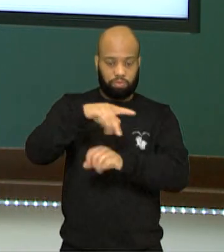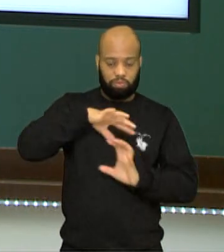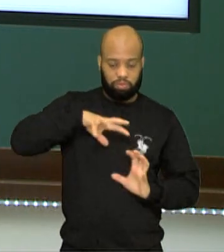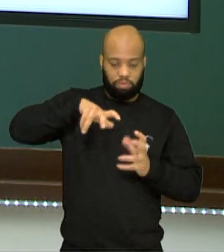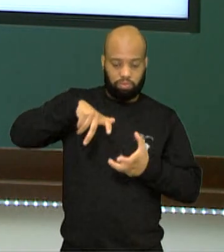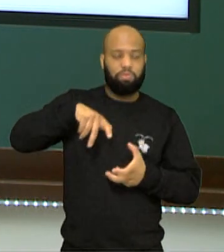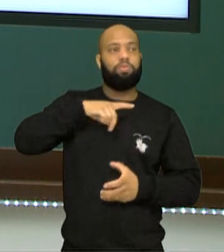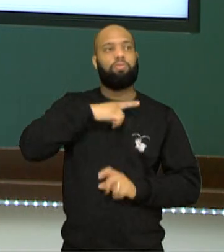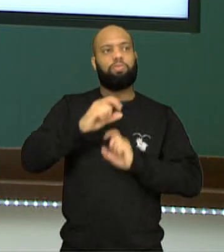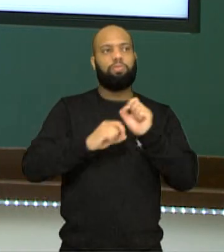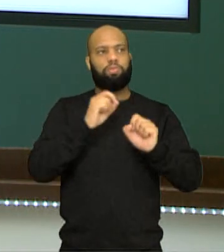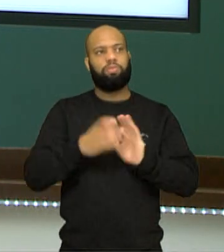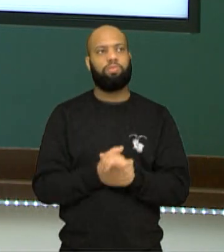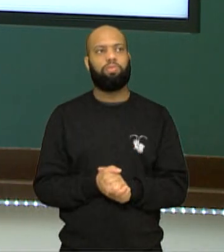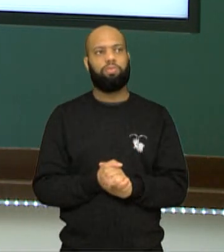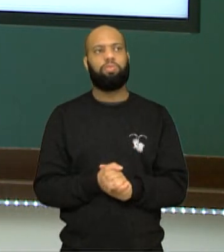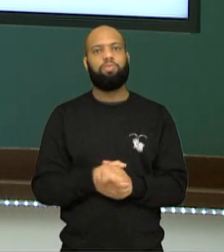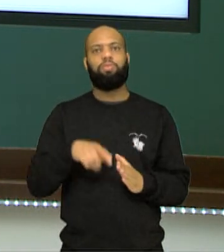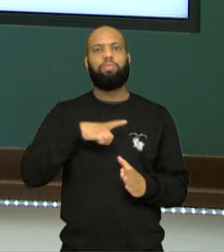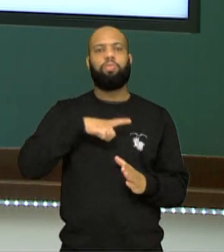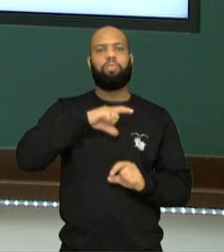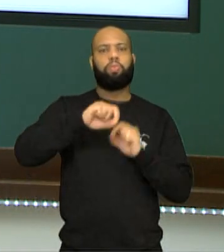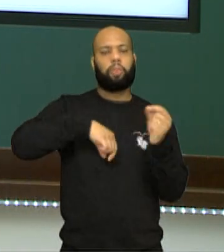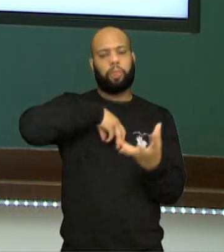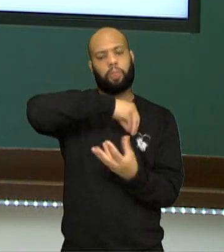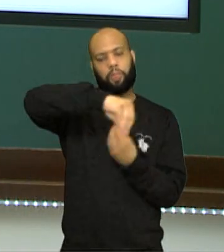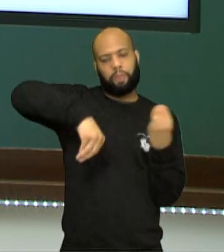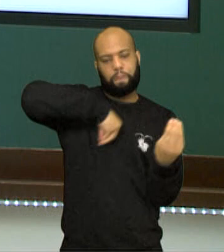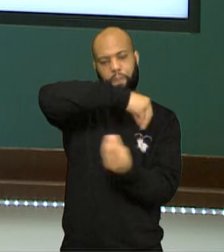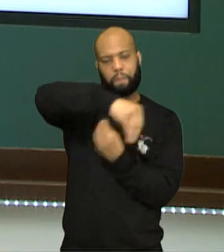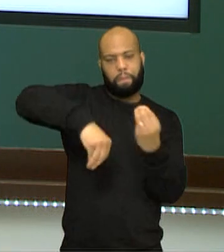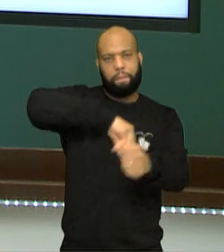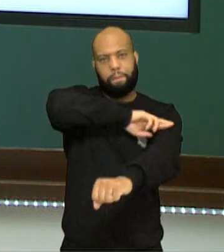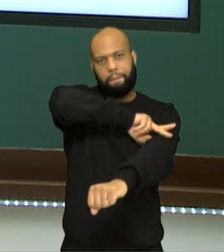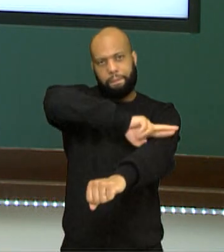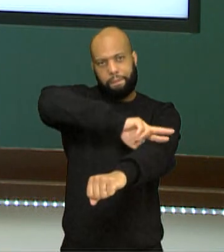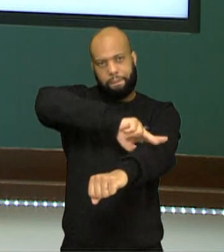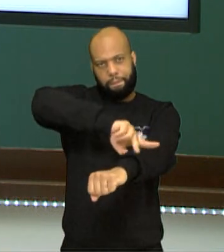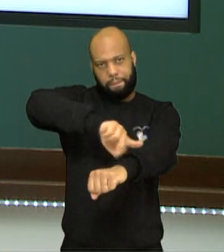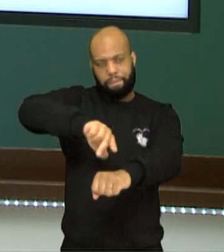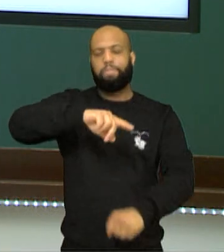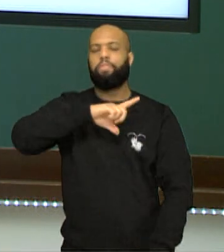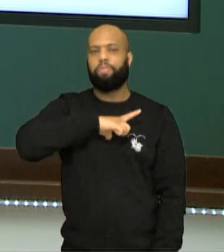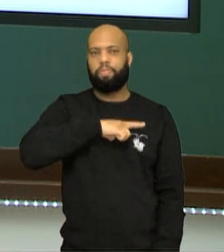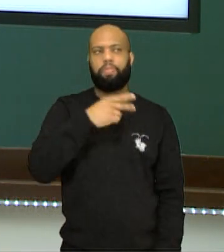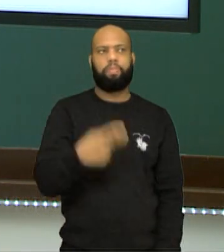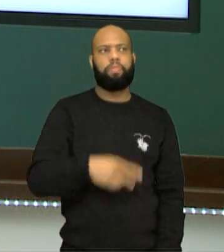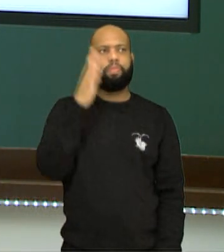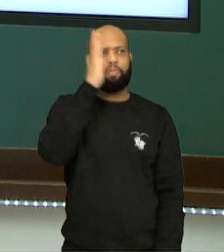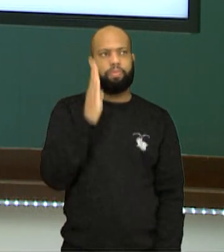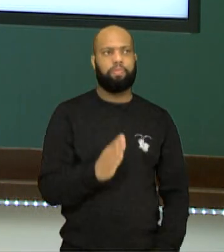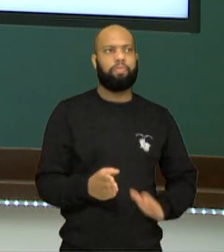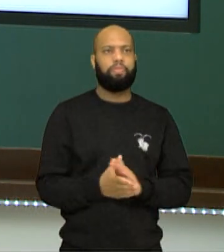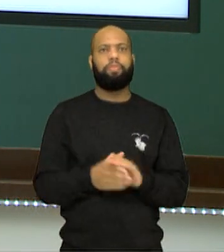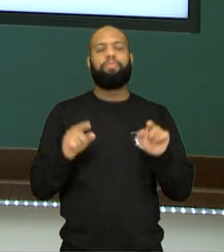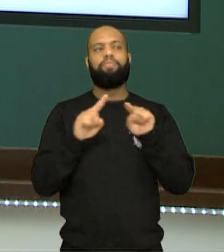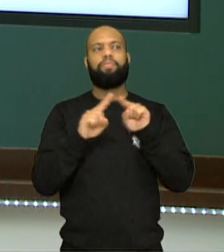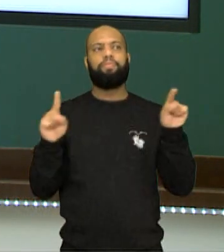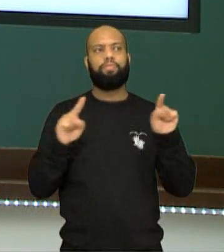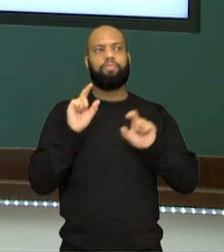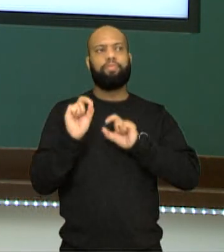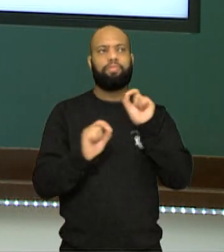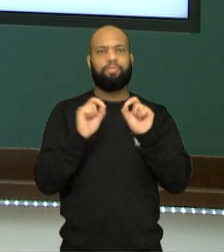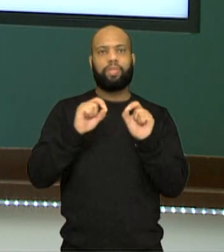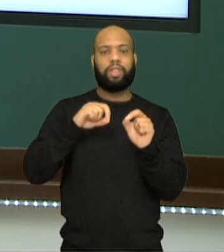né, com a miscigenação, né, com maior mistura racial, é o Brasil isso, mas é